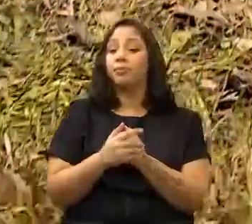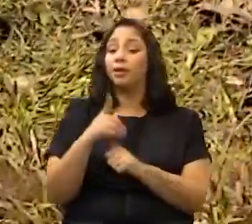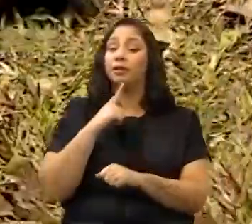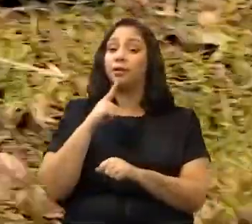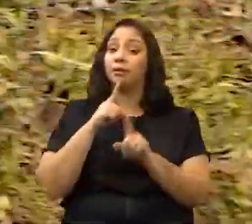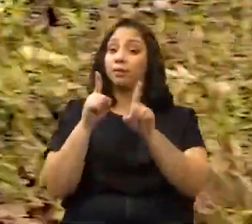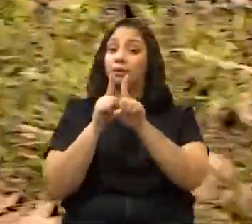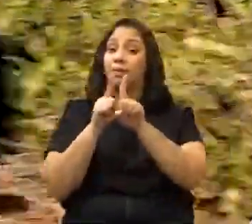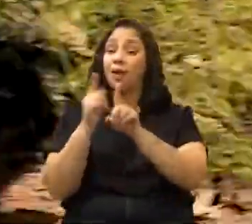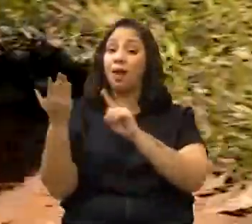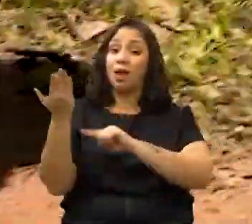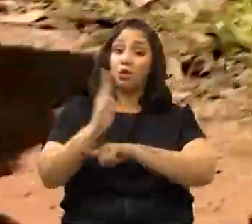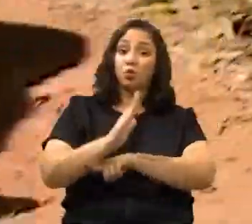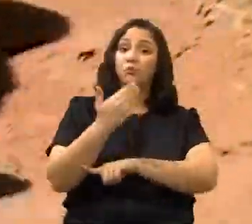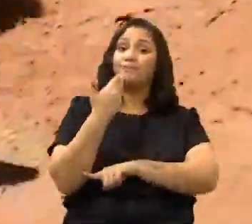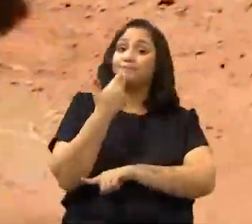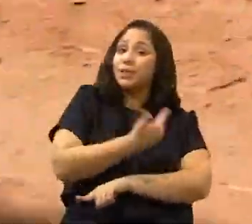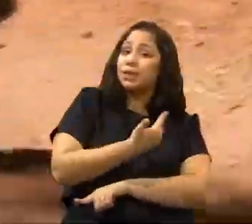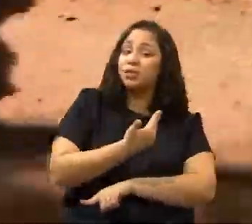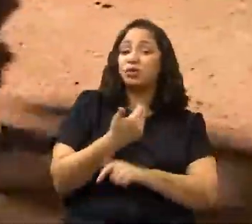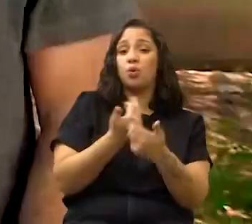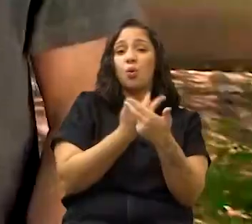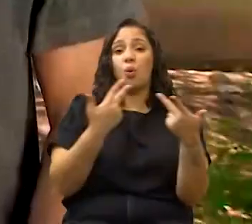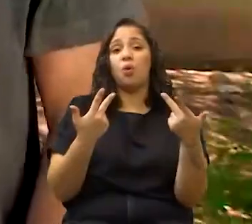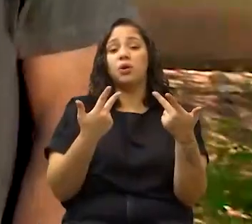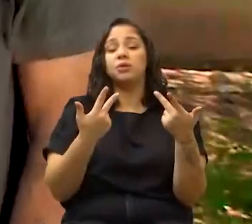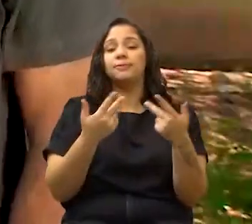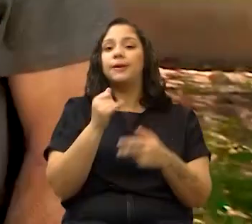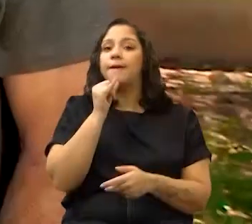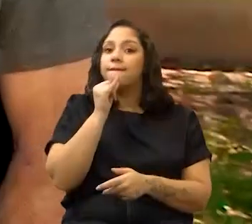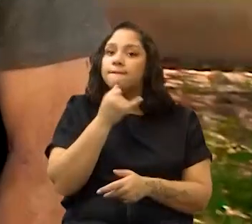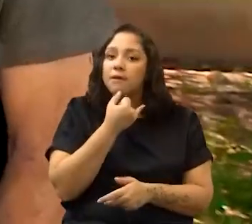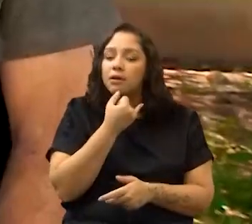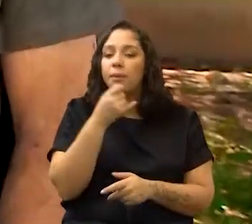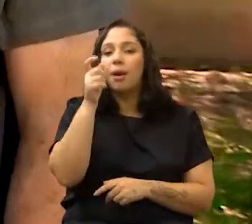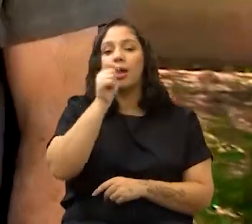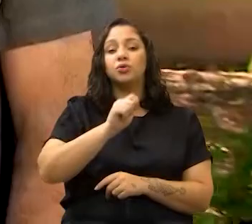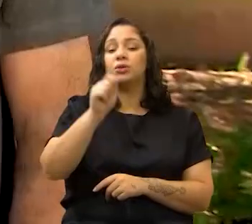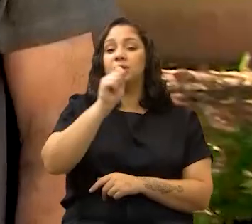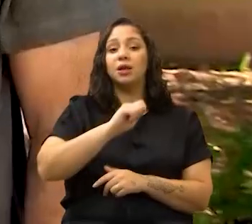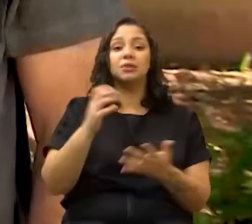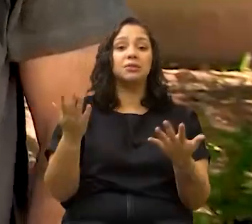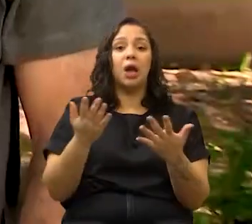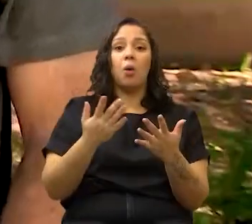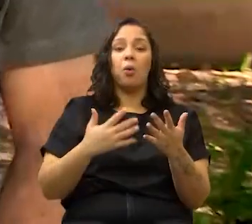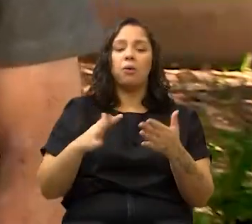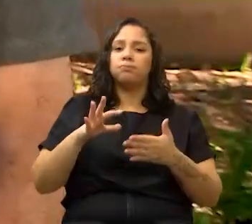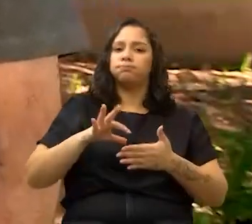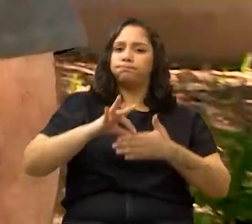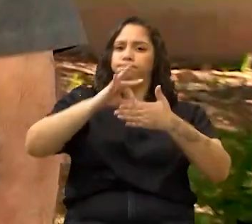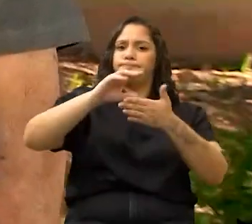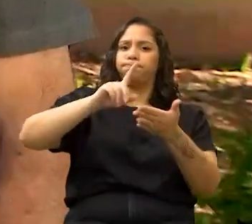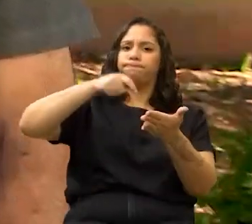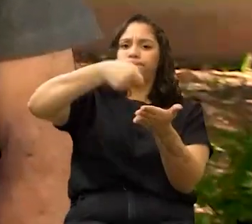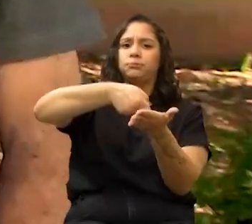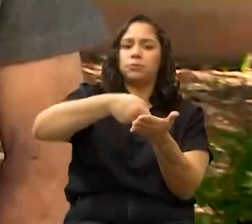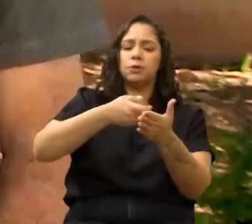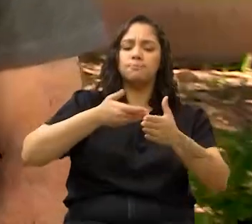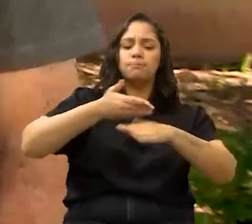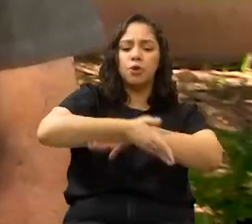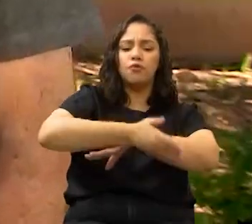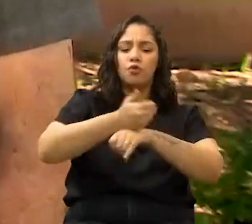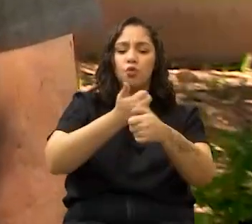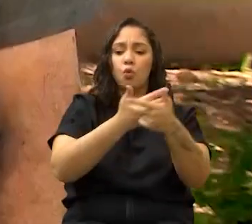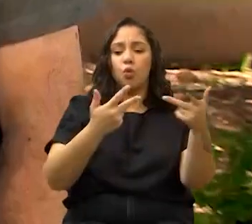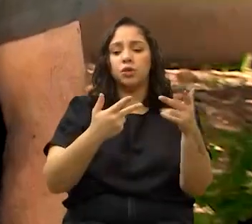pedidos de ajuda para casos como esse. Infelizmente, a associação ela não tem autoridade para intervir